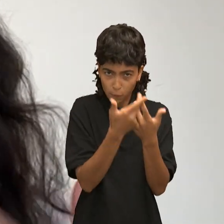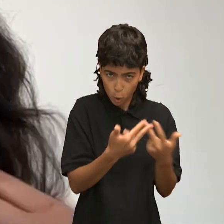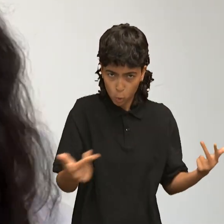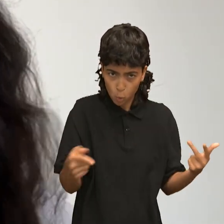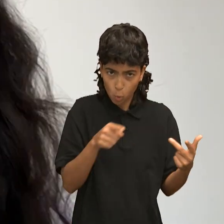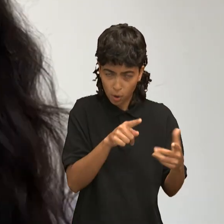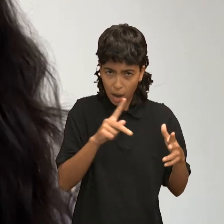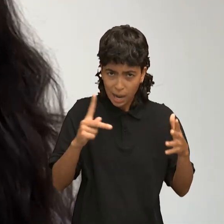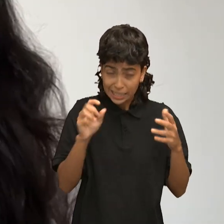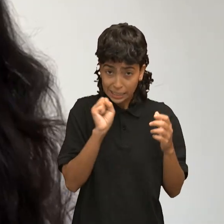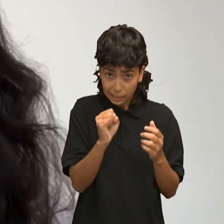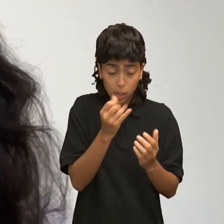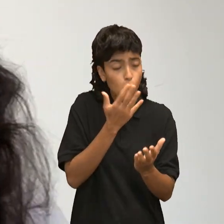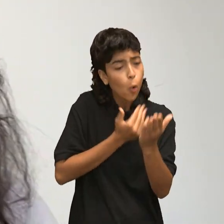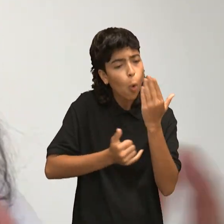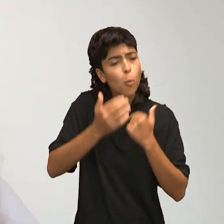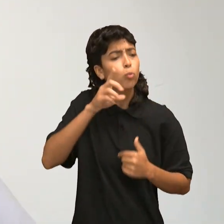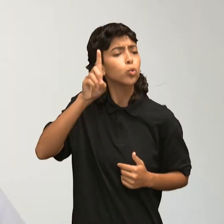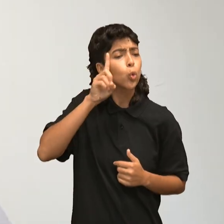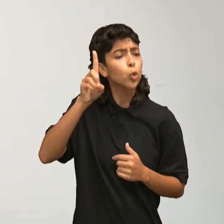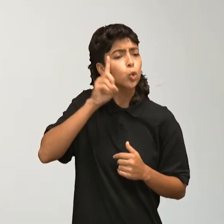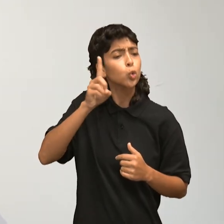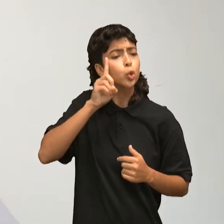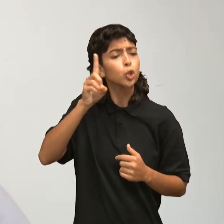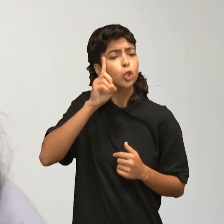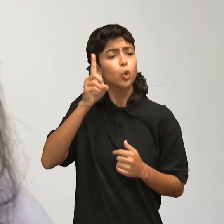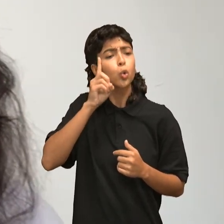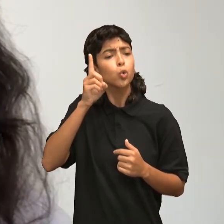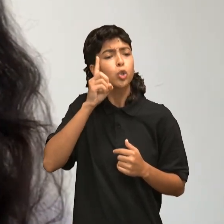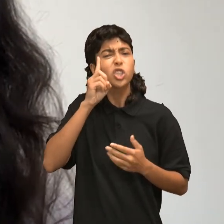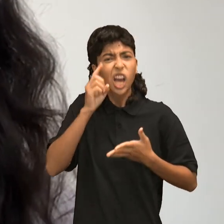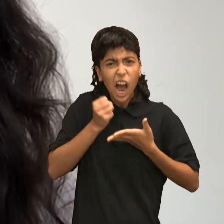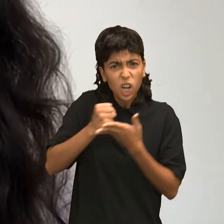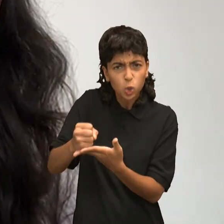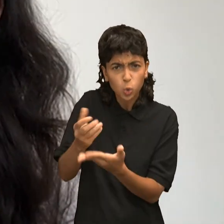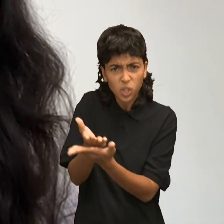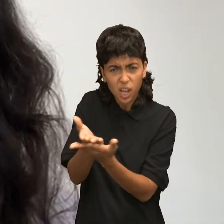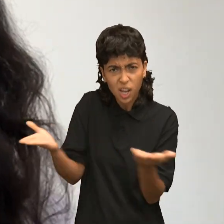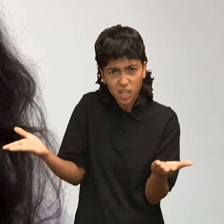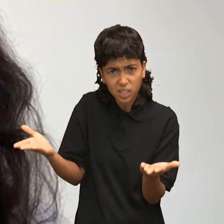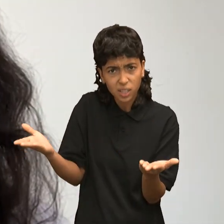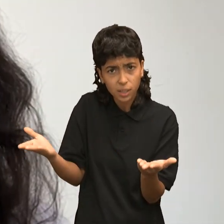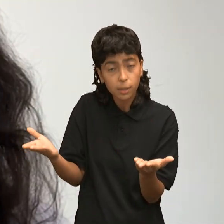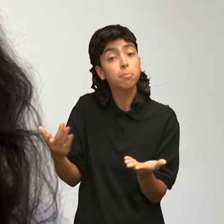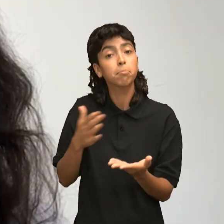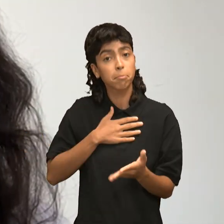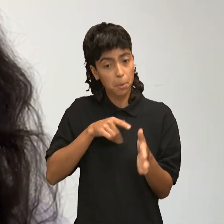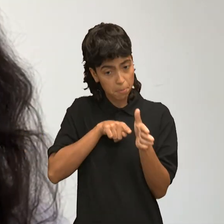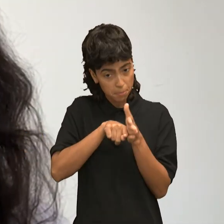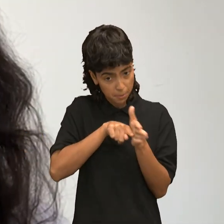indivíduos acima de 50 anos, né, que já está em processo, que começa a ser assim, então, um processo de envelhecimento.